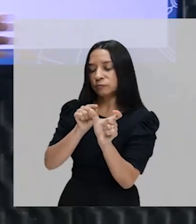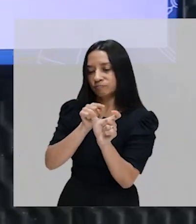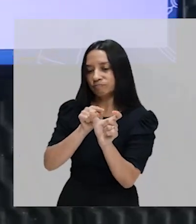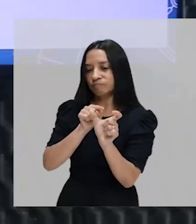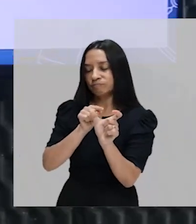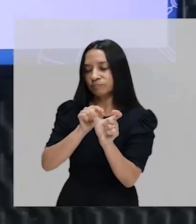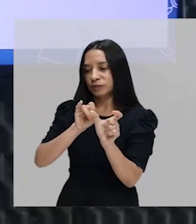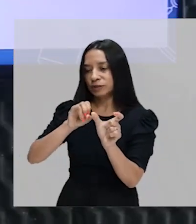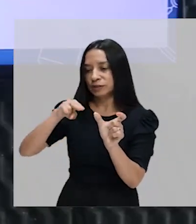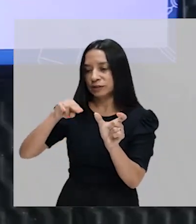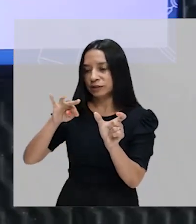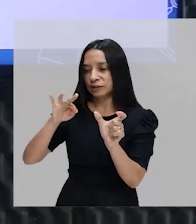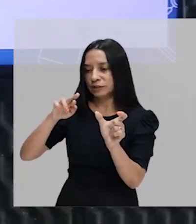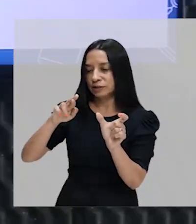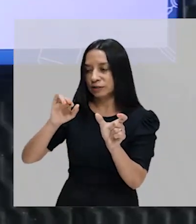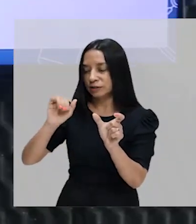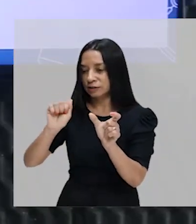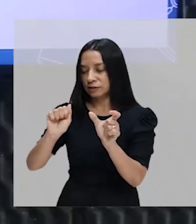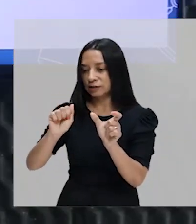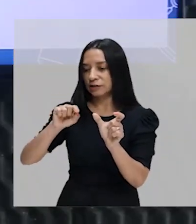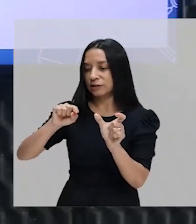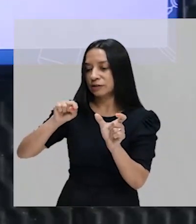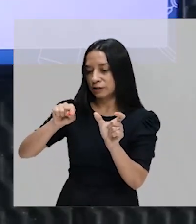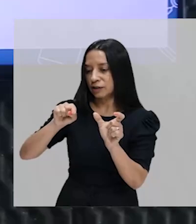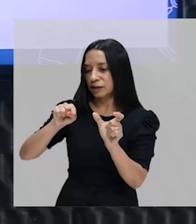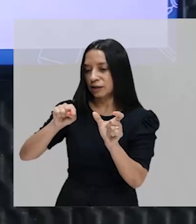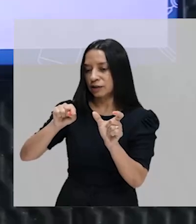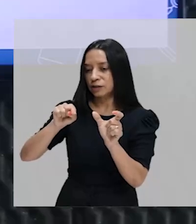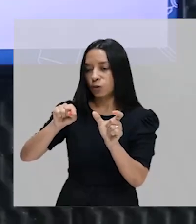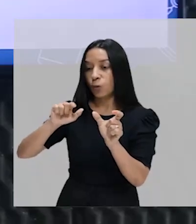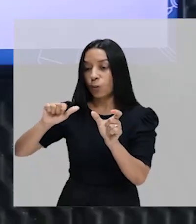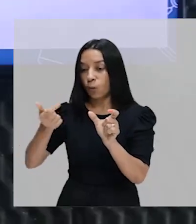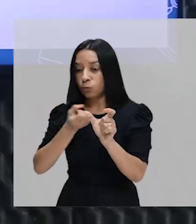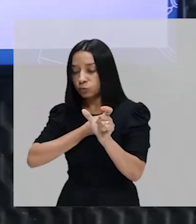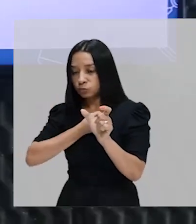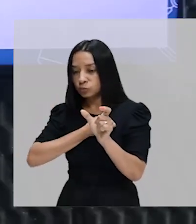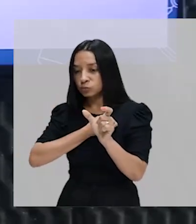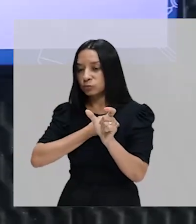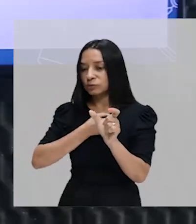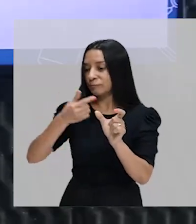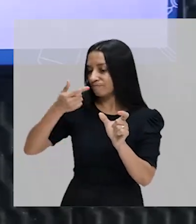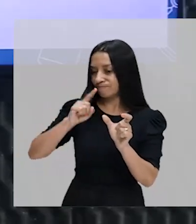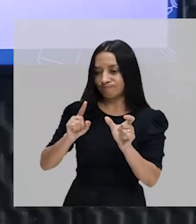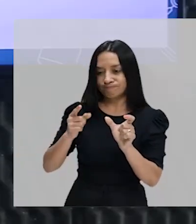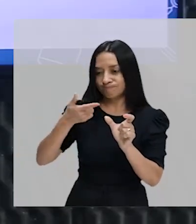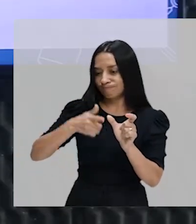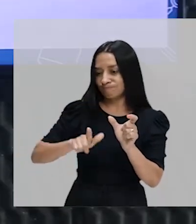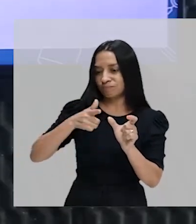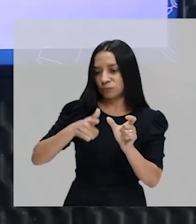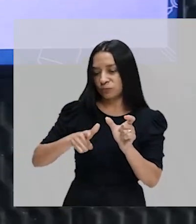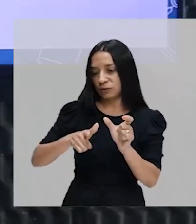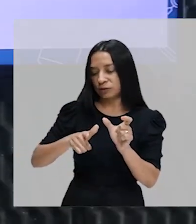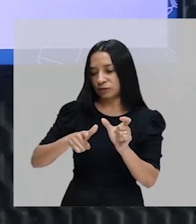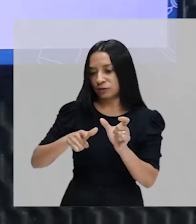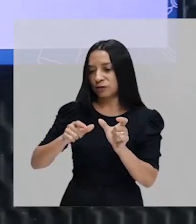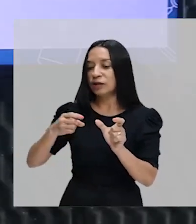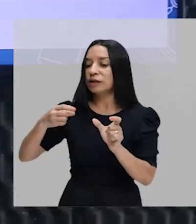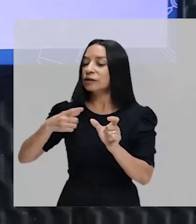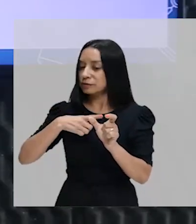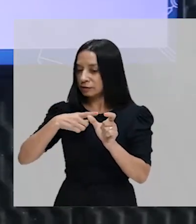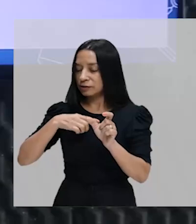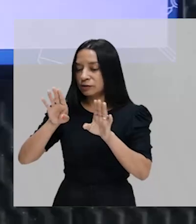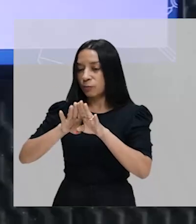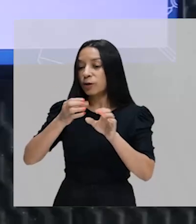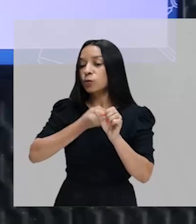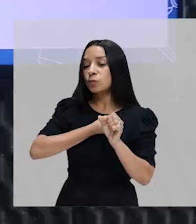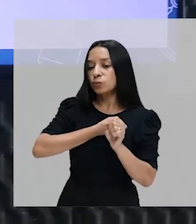período. Então, eu consigo enxergar esses 3 elementos, certinho? Tem um algarismo que se repete, tem um algarismo que não se repete e tem